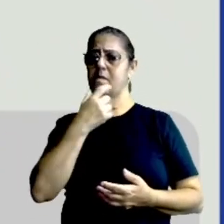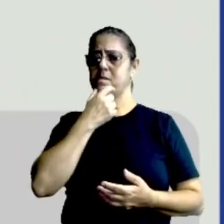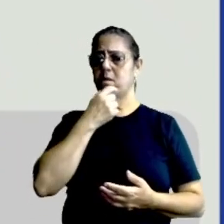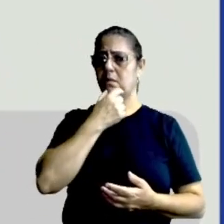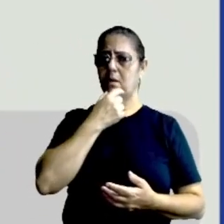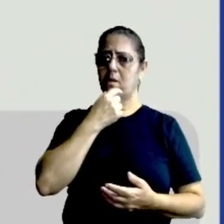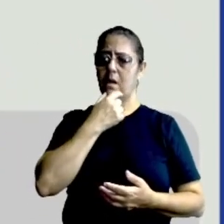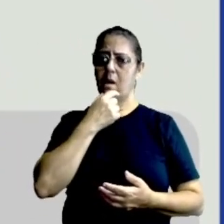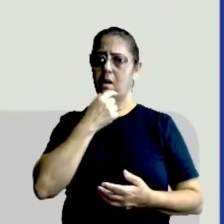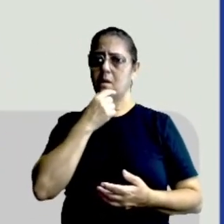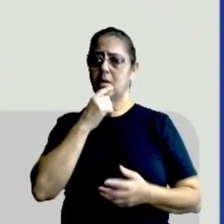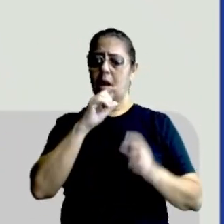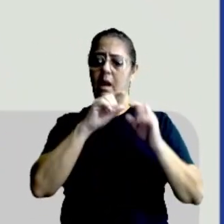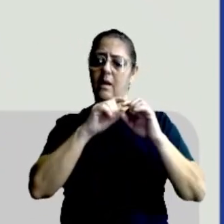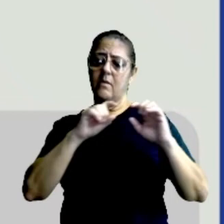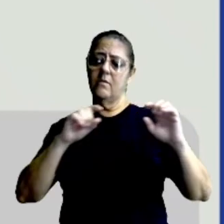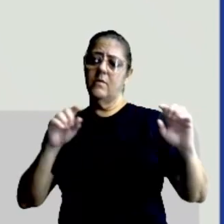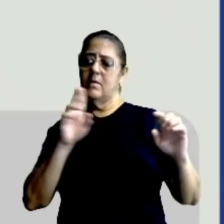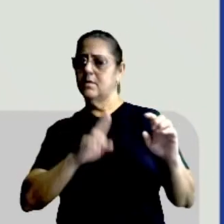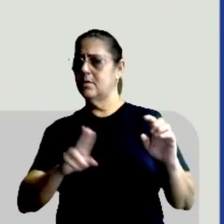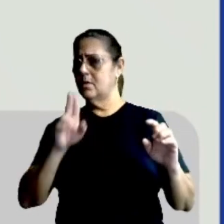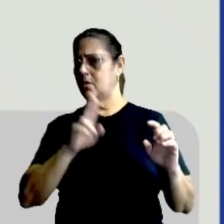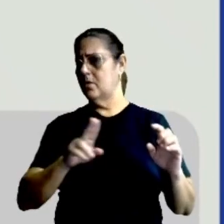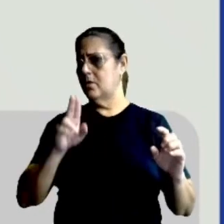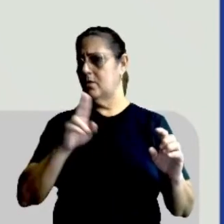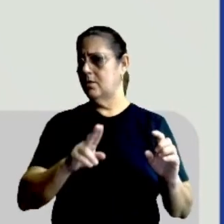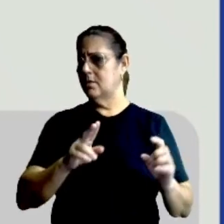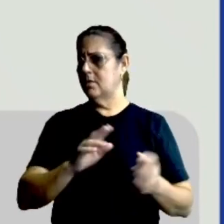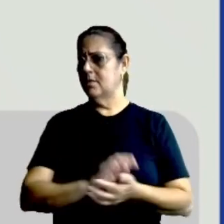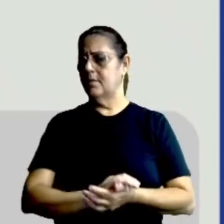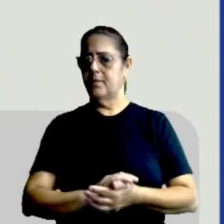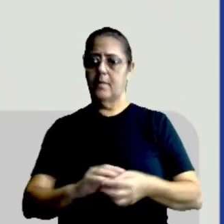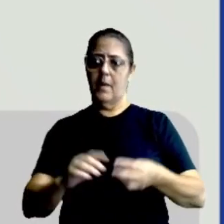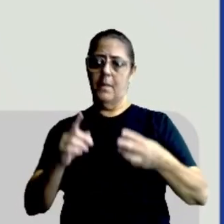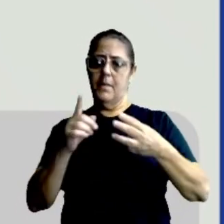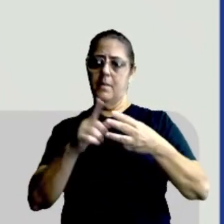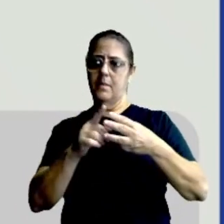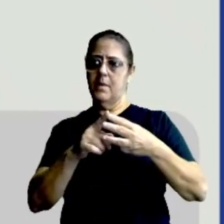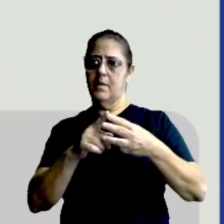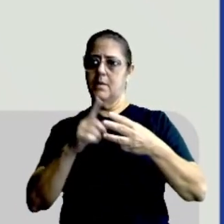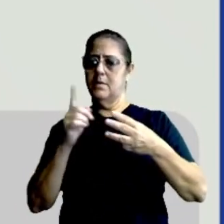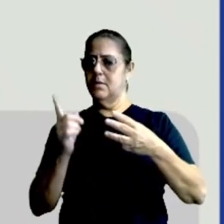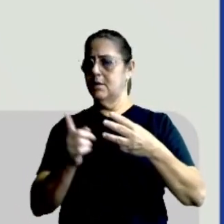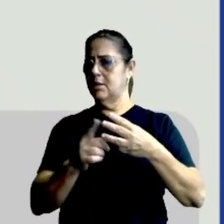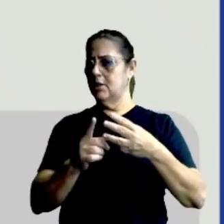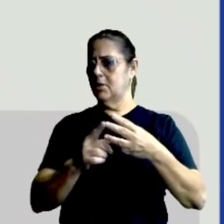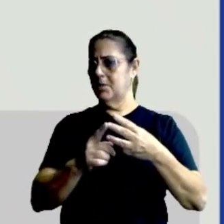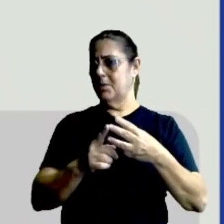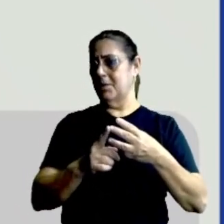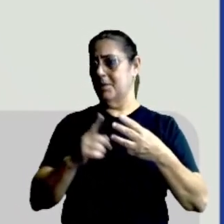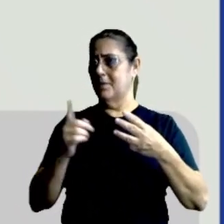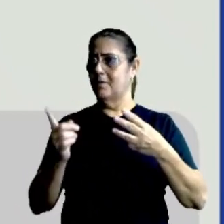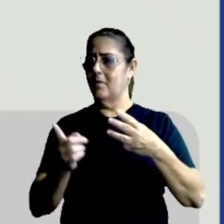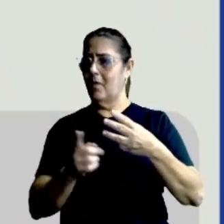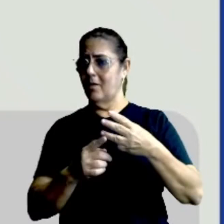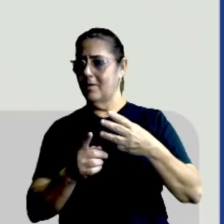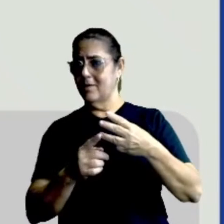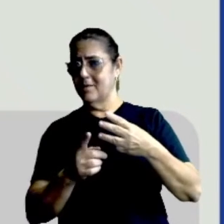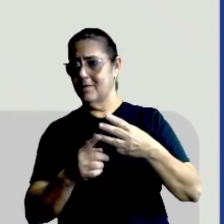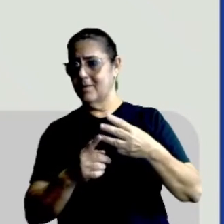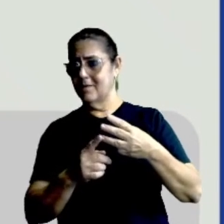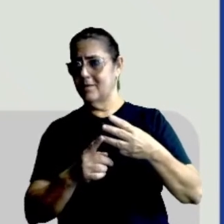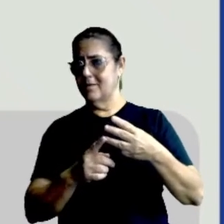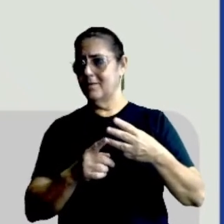língua inglesa Qual é a frase que ela usa gente vê as outras pessoas né áudio Eu sei mas a